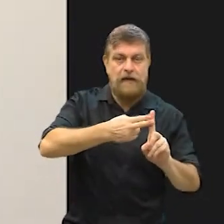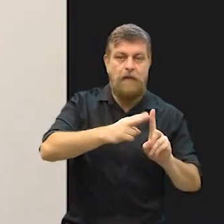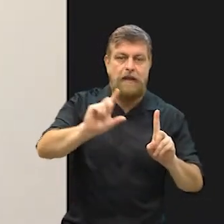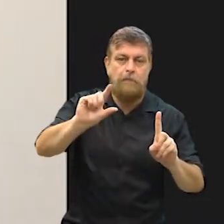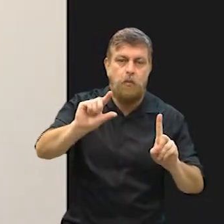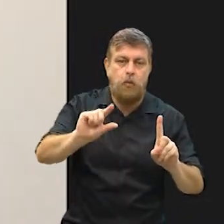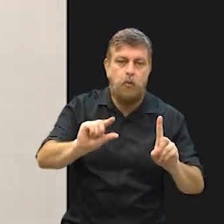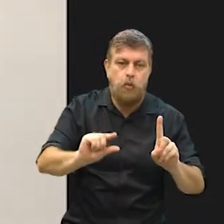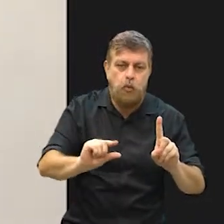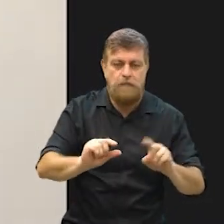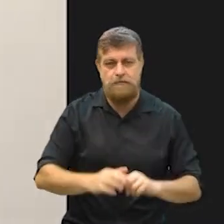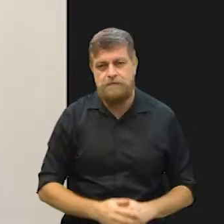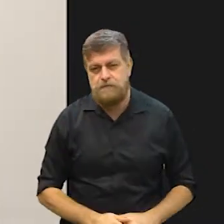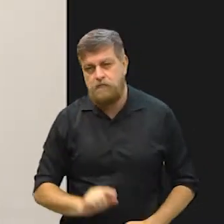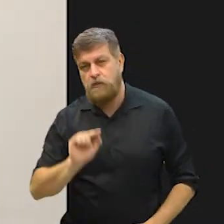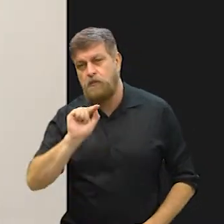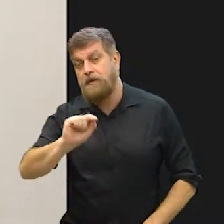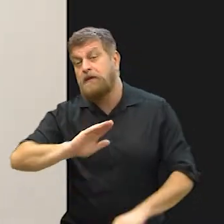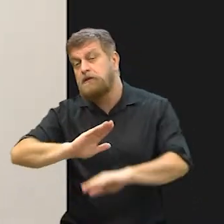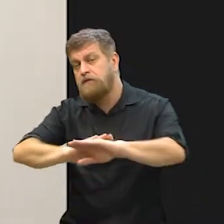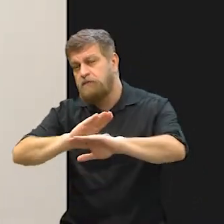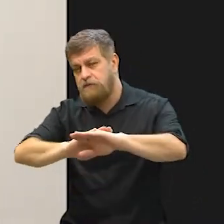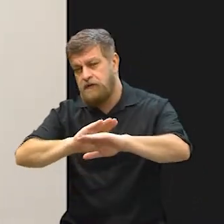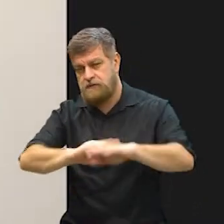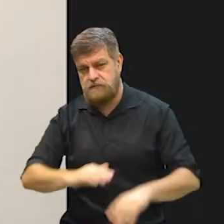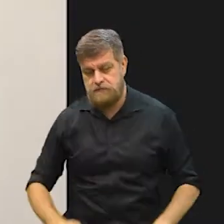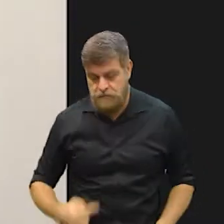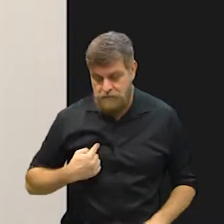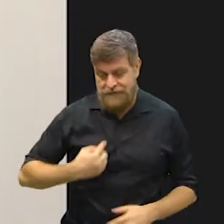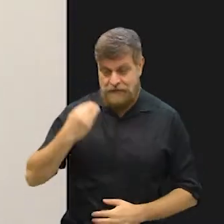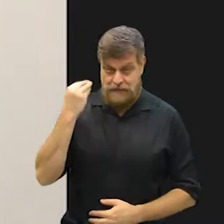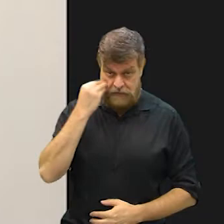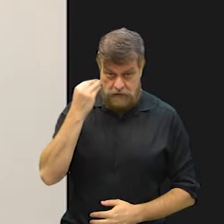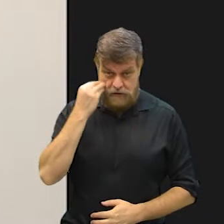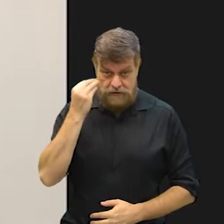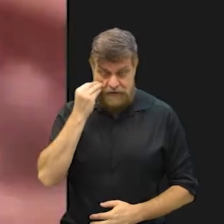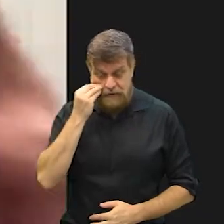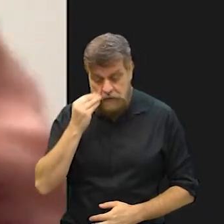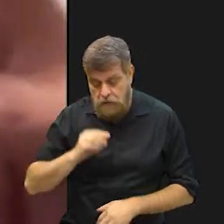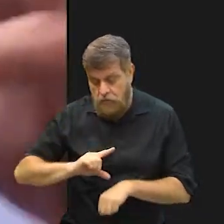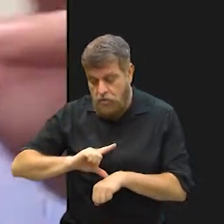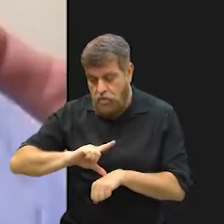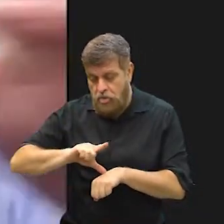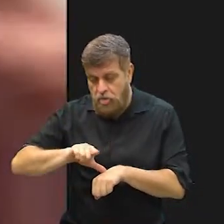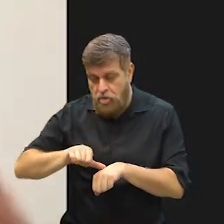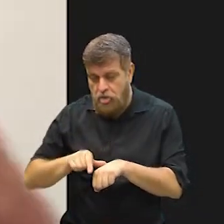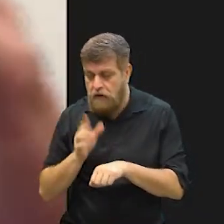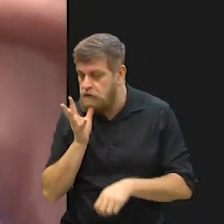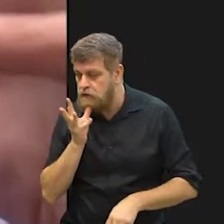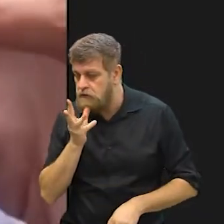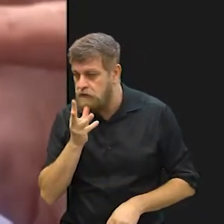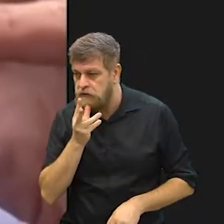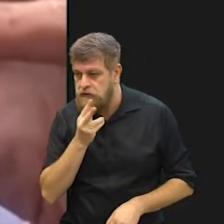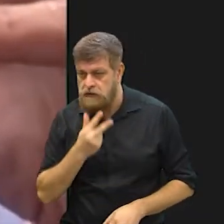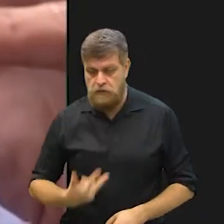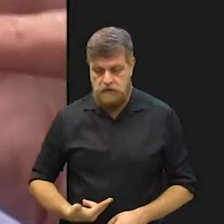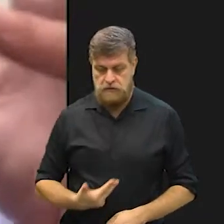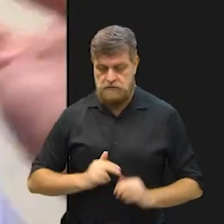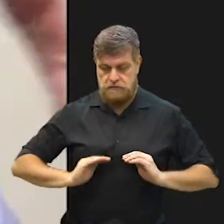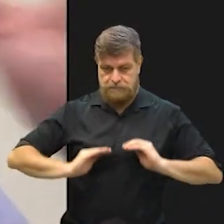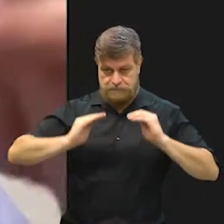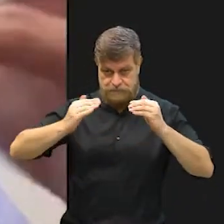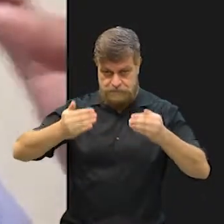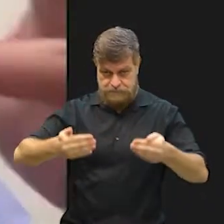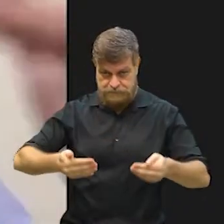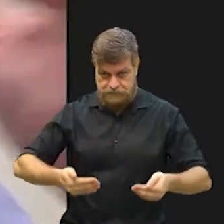ela vai ter. Então, o que a gente faz? A gente tenta, o máximo possível, não atrasar a cirurgia